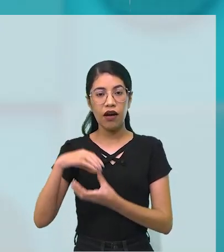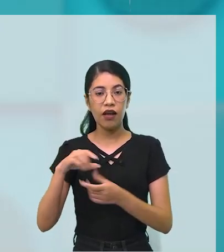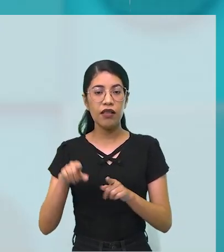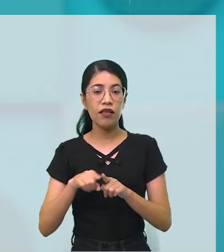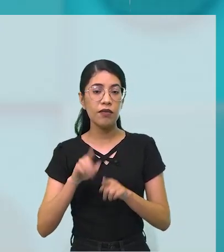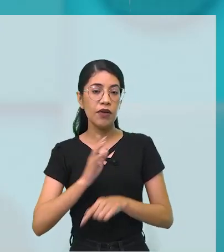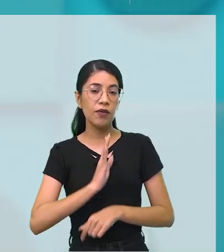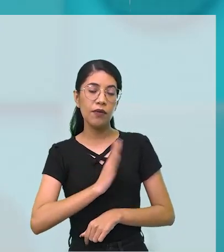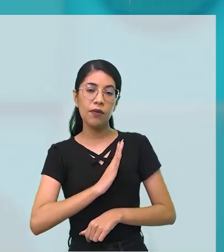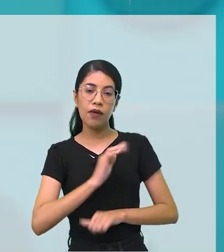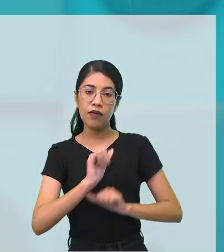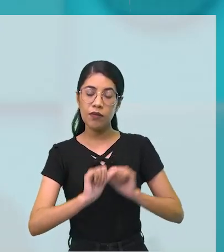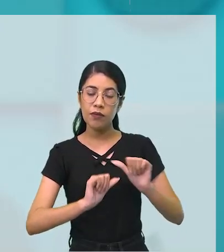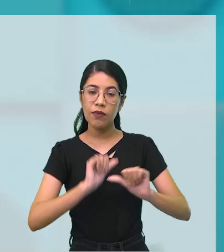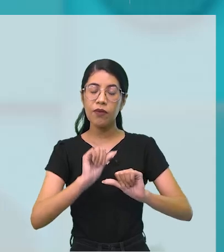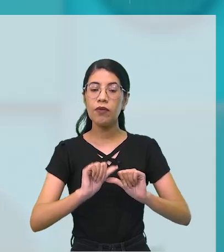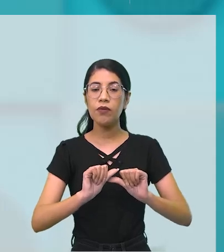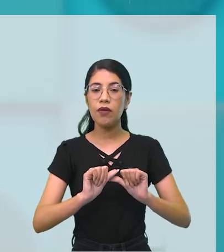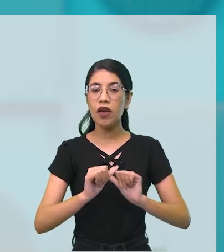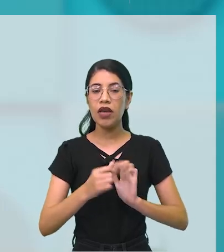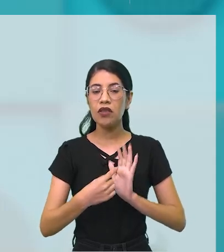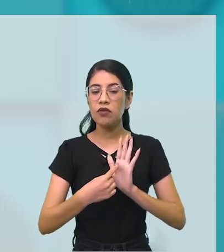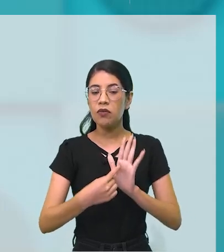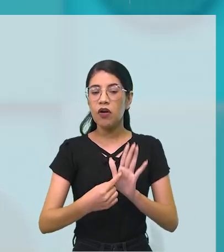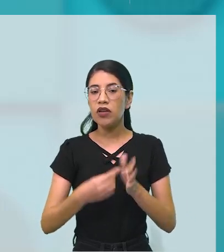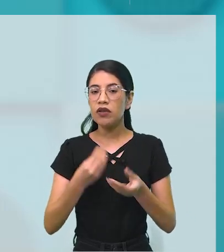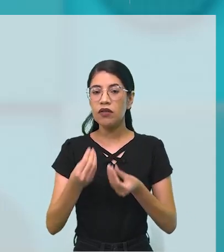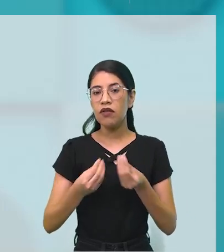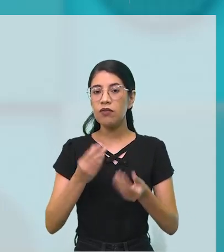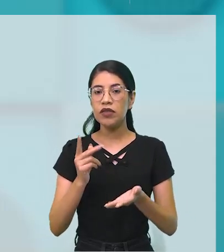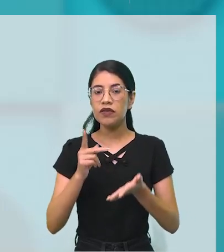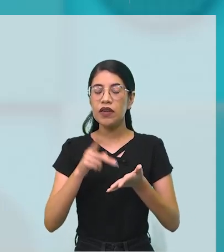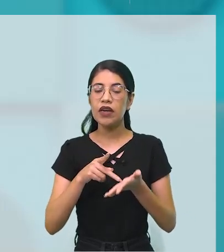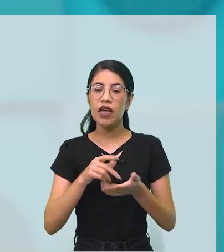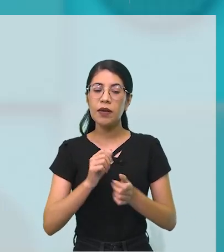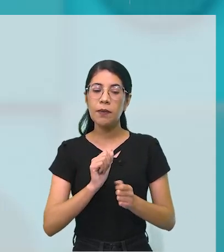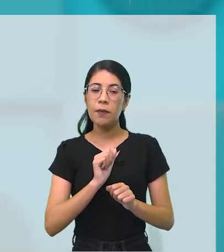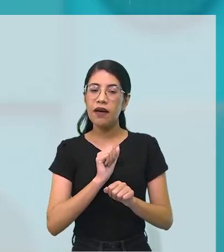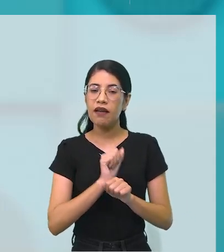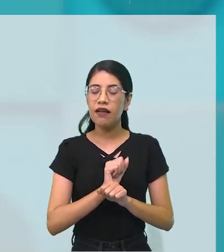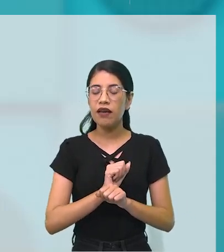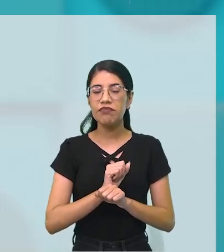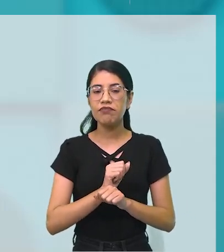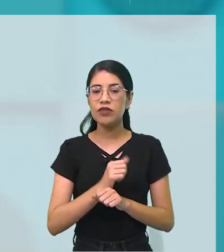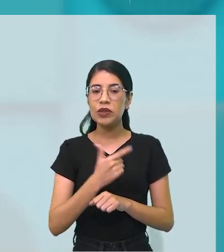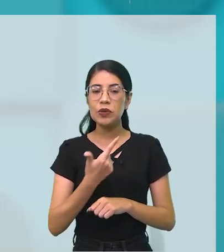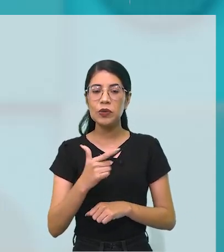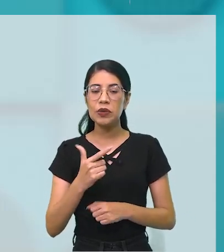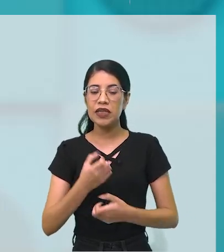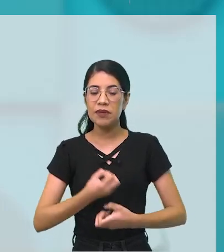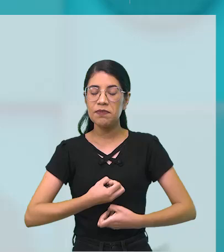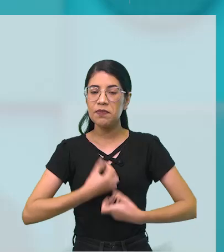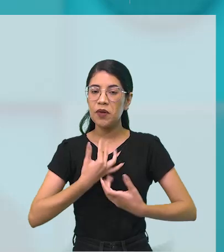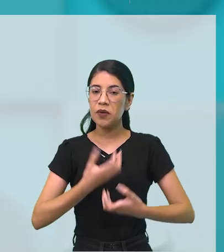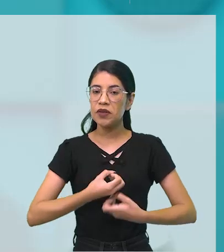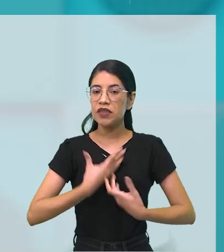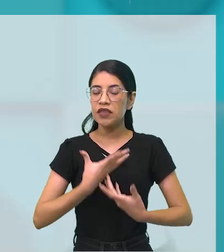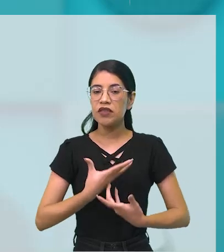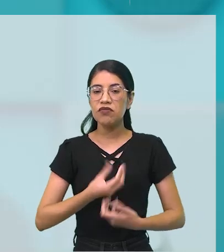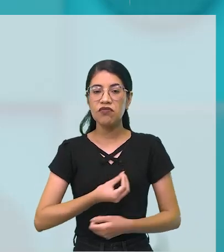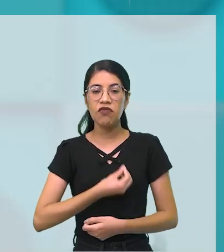né? Que nem se mostra, porque ele está tão parado. Então parece assim que não tem mais